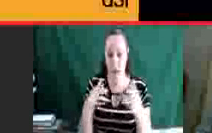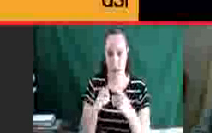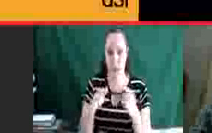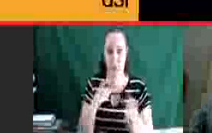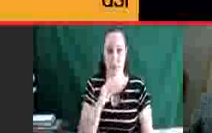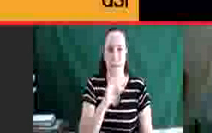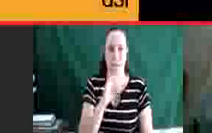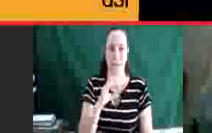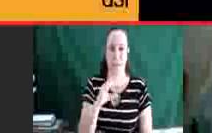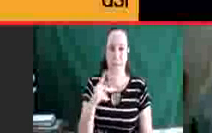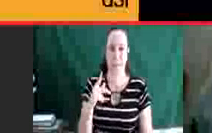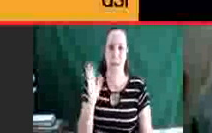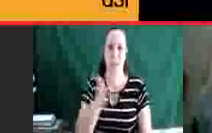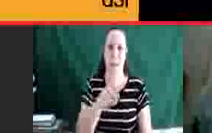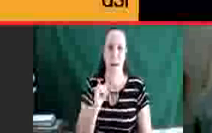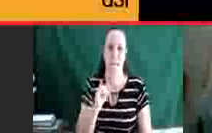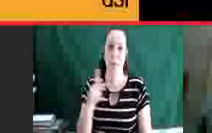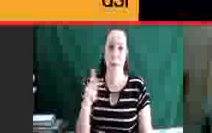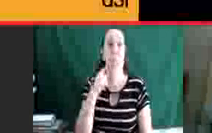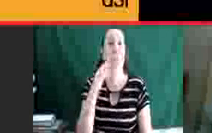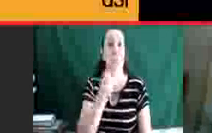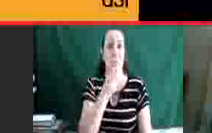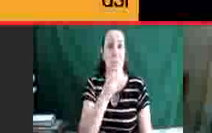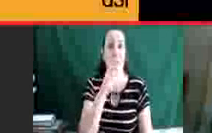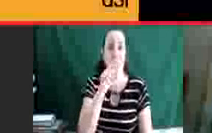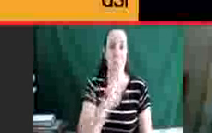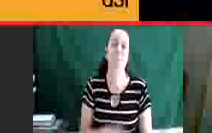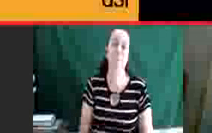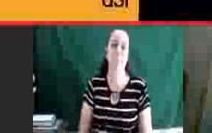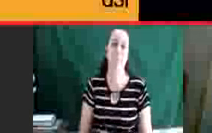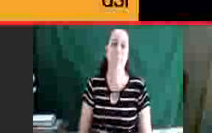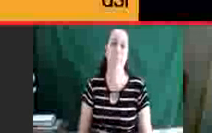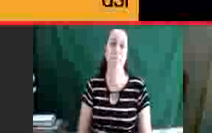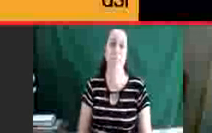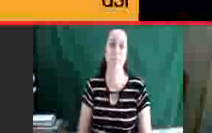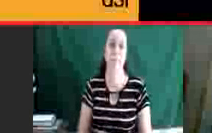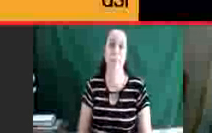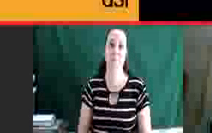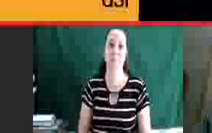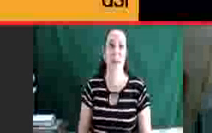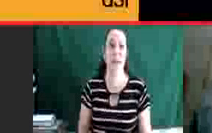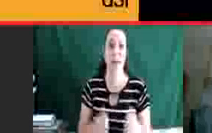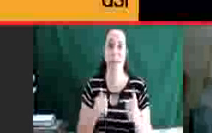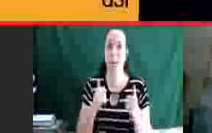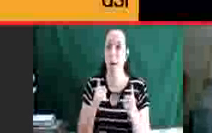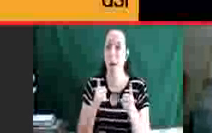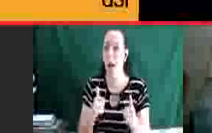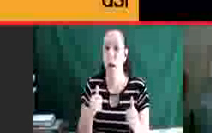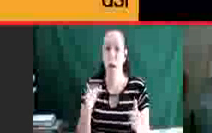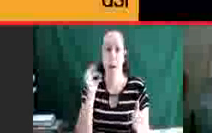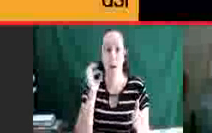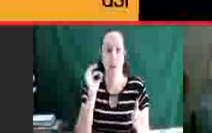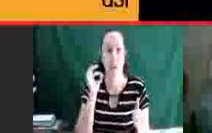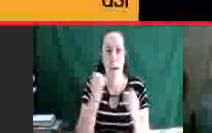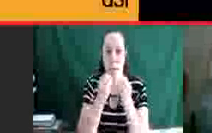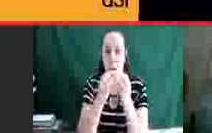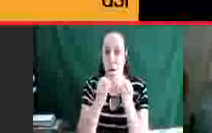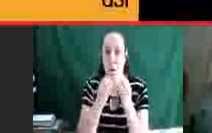www.algumacoisa.com.br. Lembre-se que registros terminados com .com, o registro é nos Estados